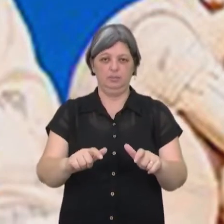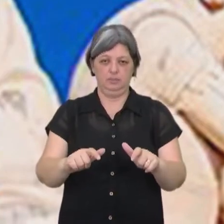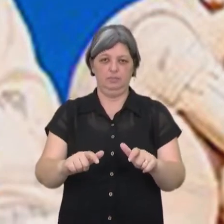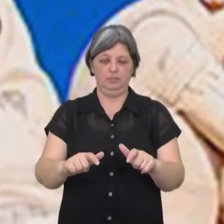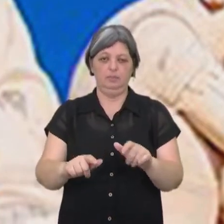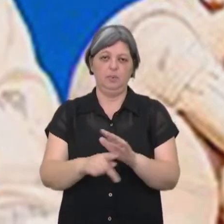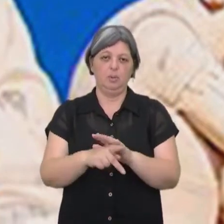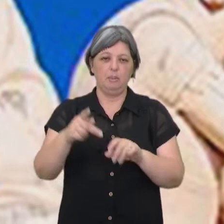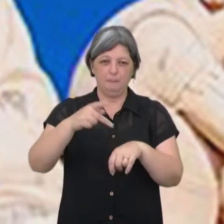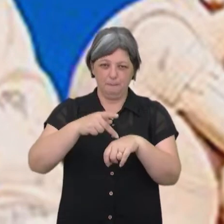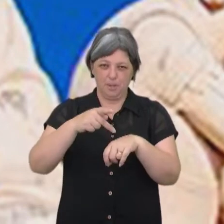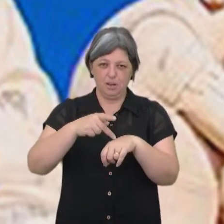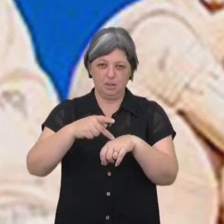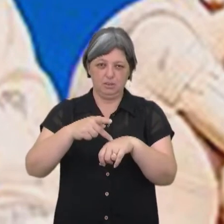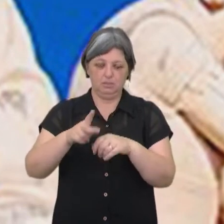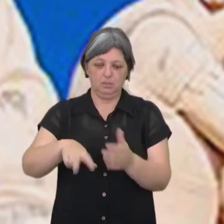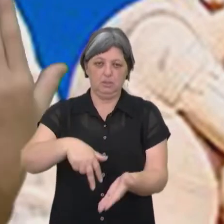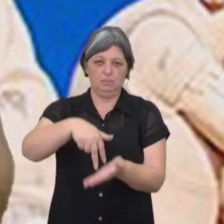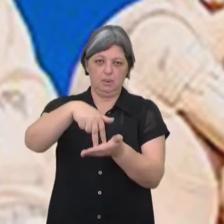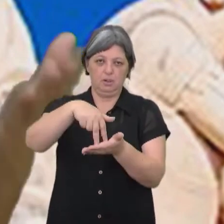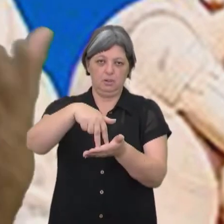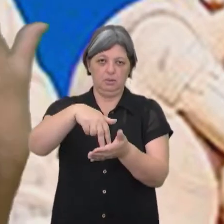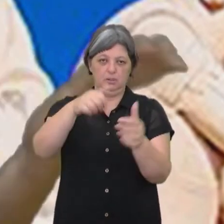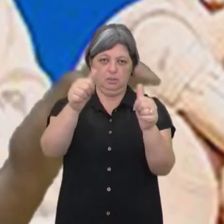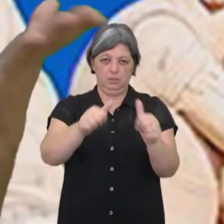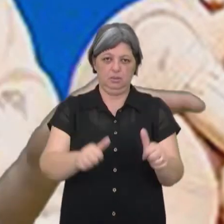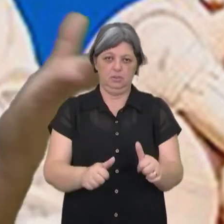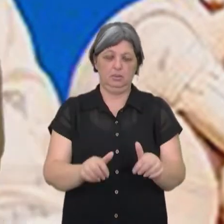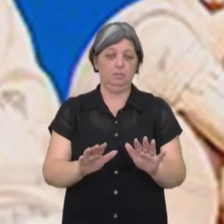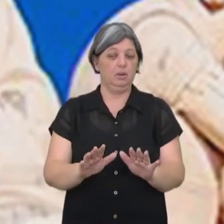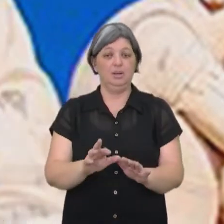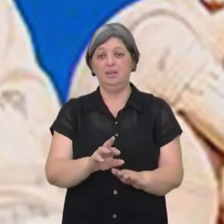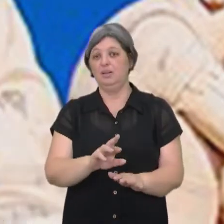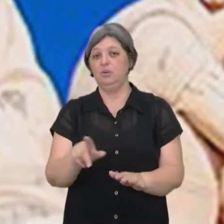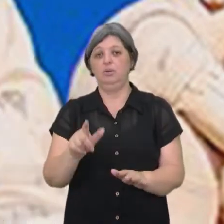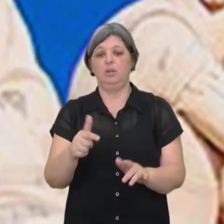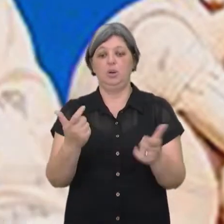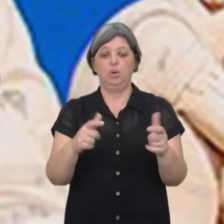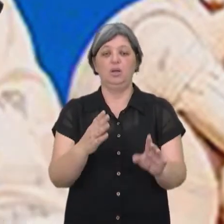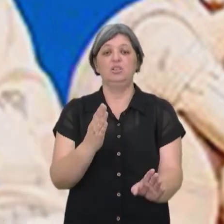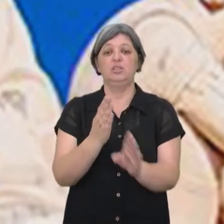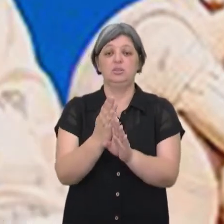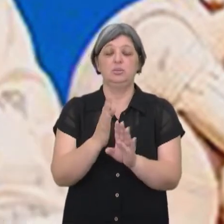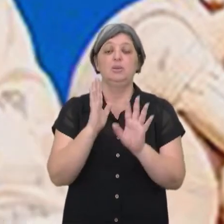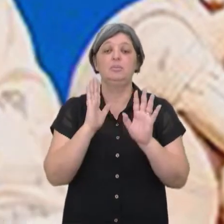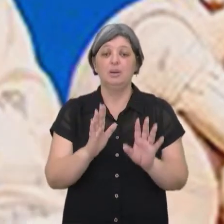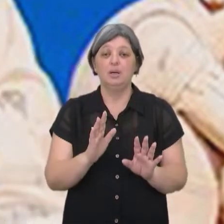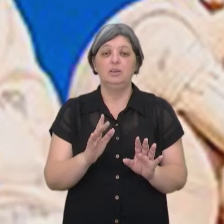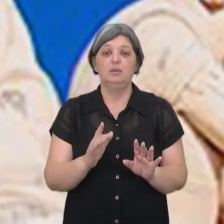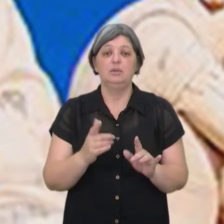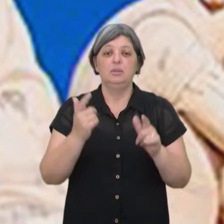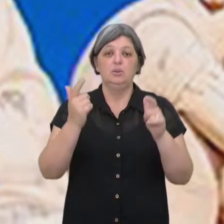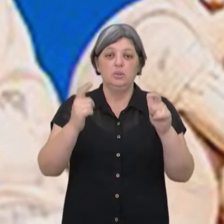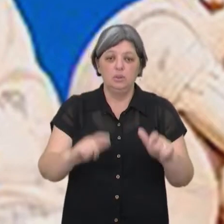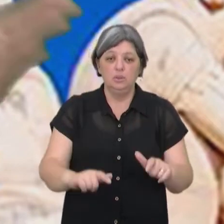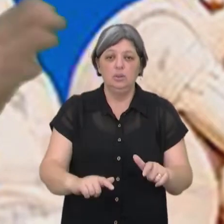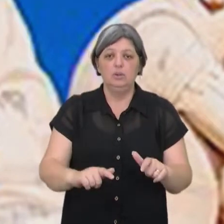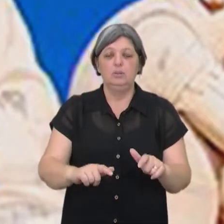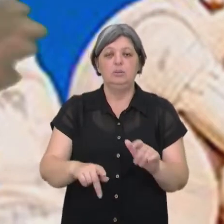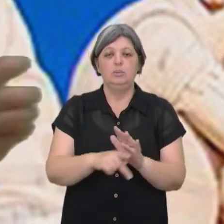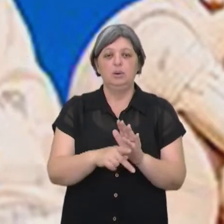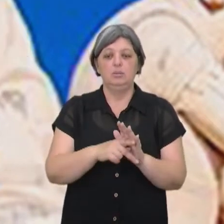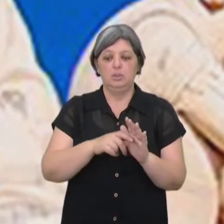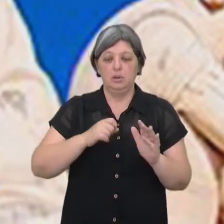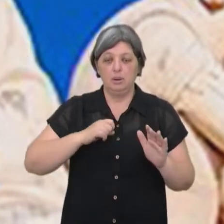em pedra, né, um padrão, só que não na localidade que eles descobriram, mas sim exatamente do ponto aonde de